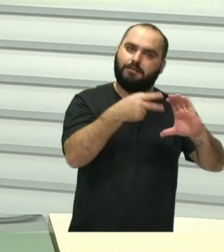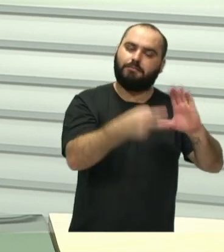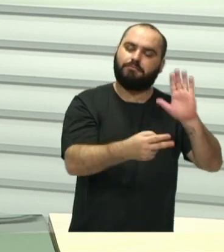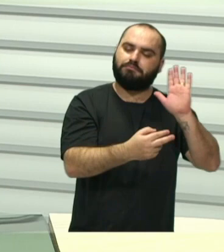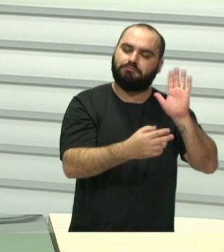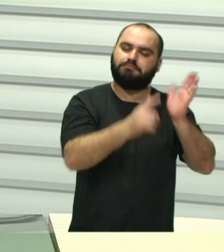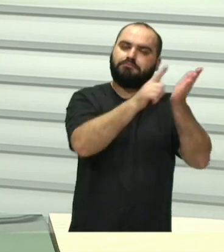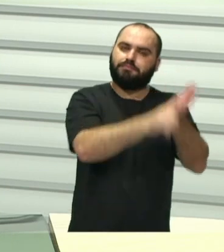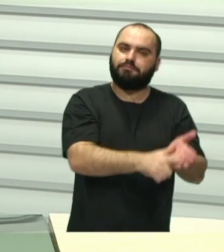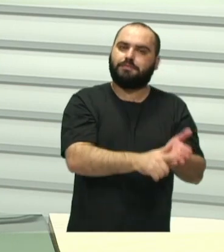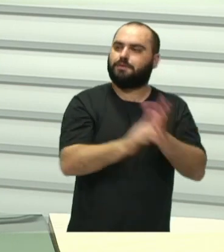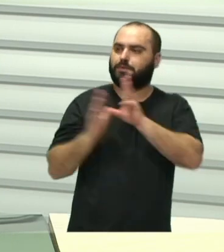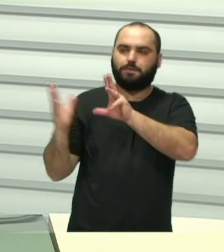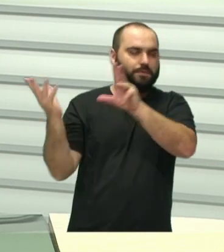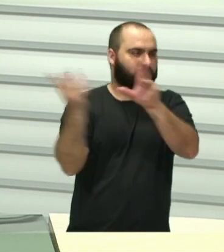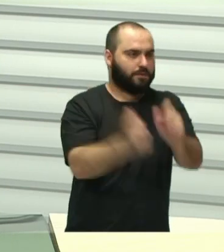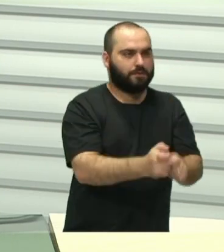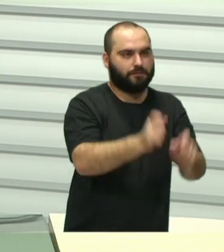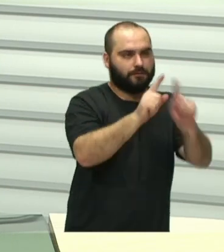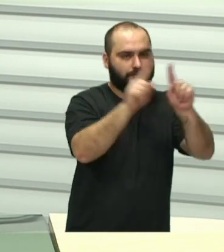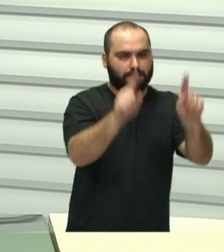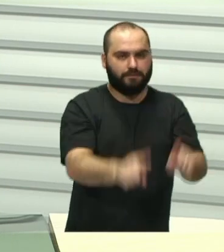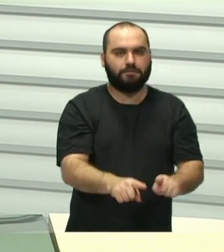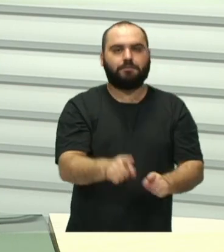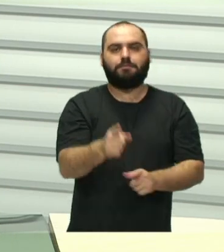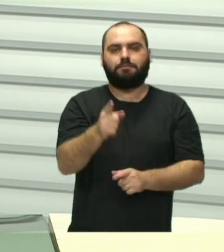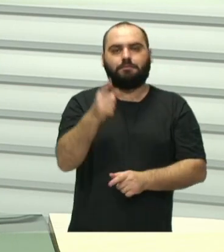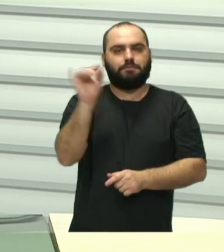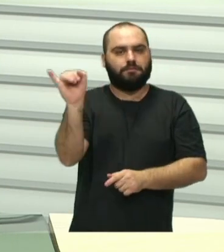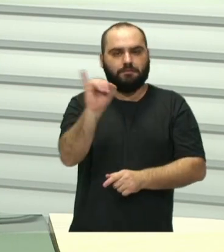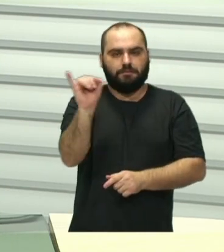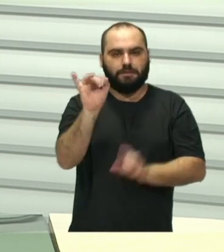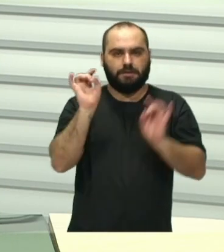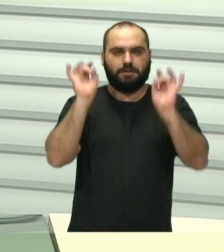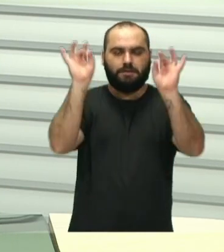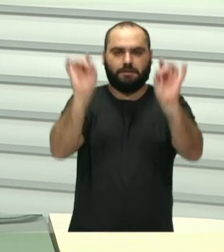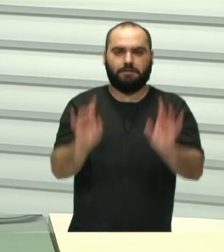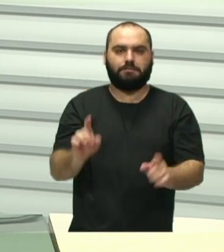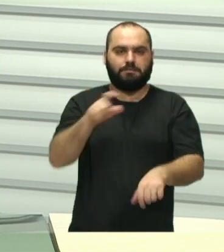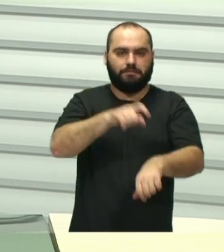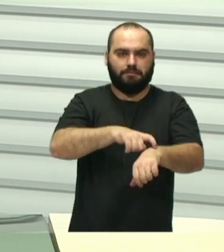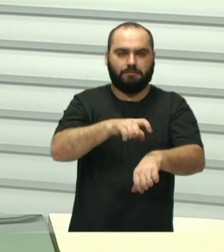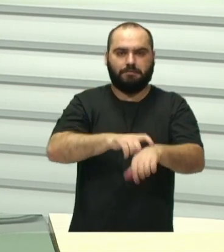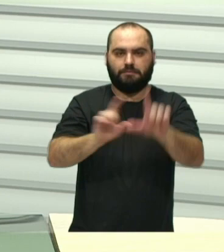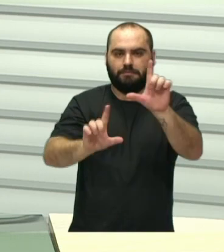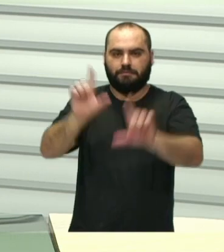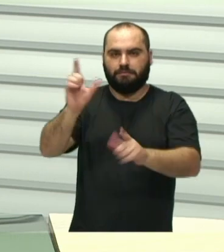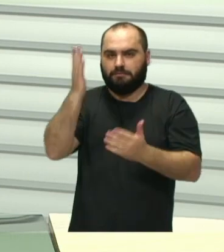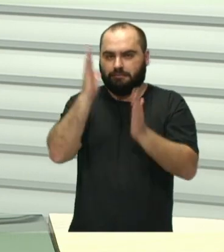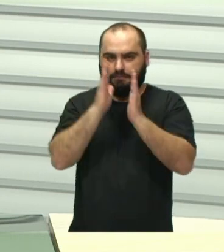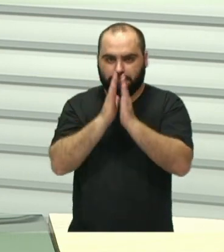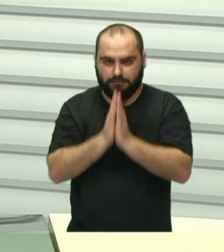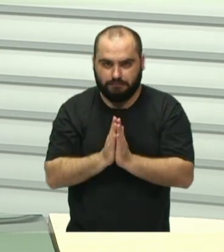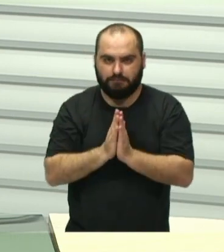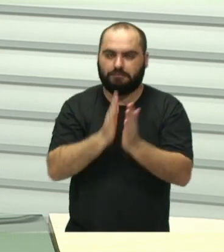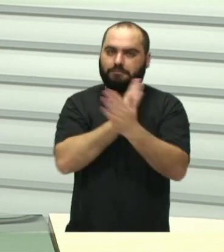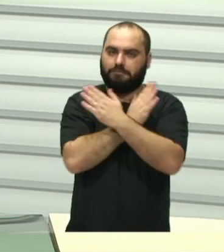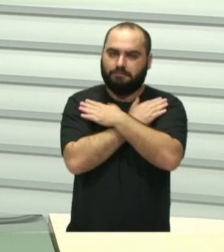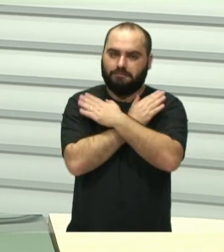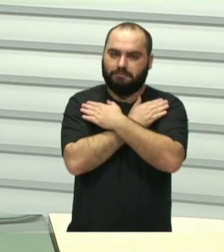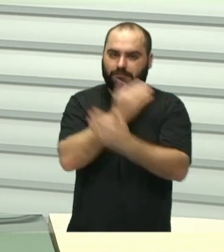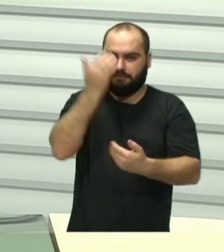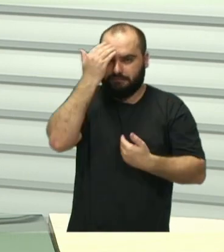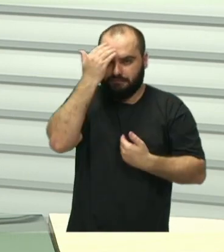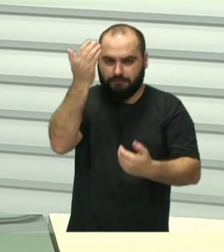esse papel então a todos vocês servidores da Câmara por servidores da câmera gente mas especialmente neste momento a TV Câmara minha gratidão meu grande abraço